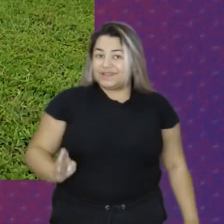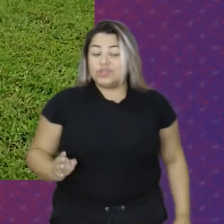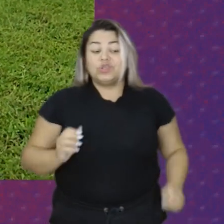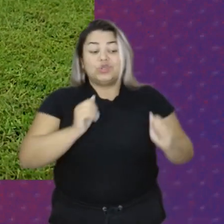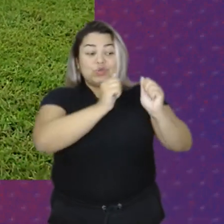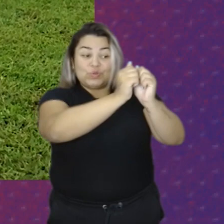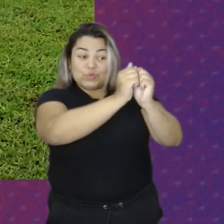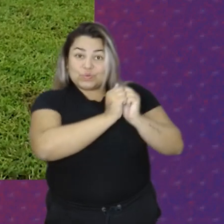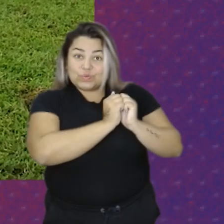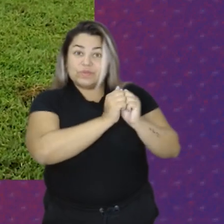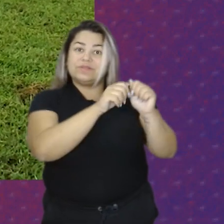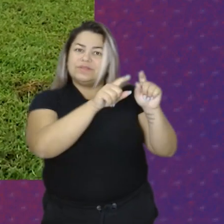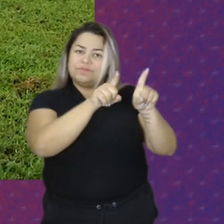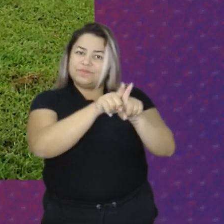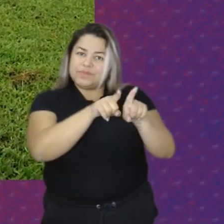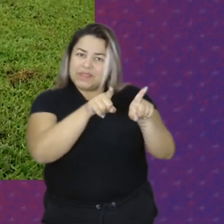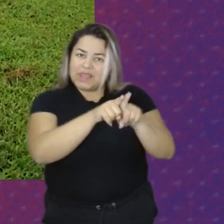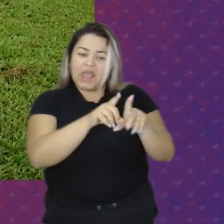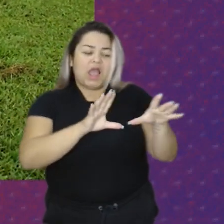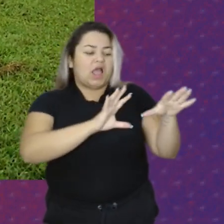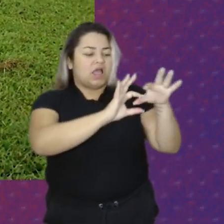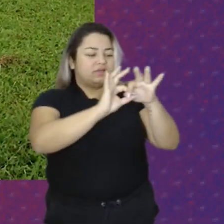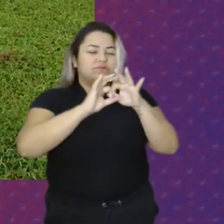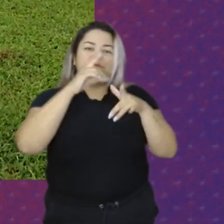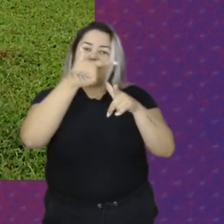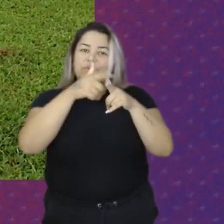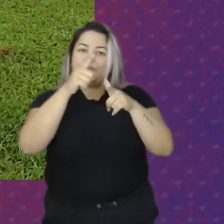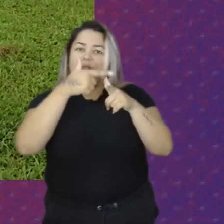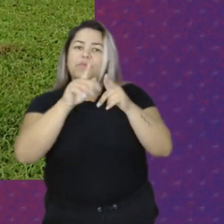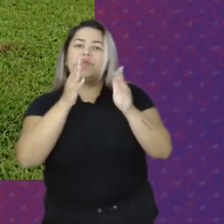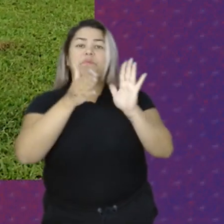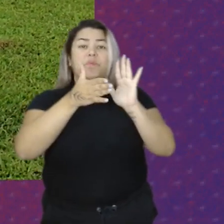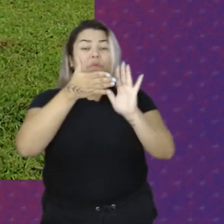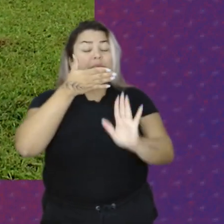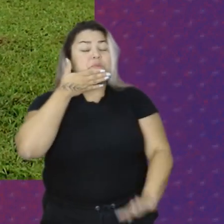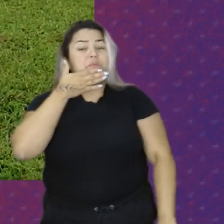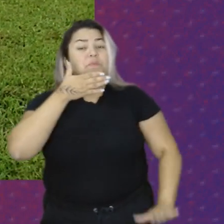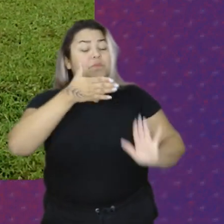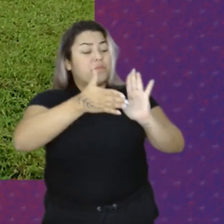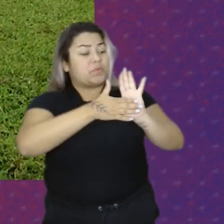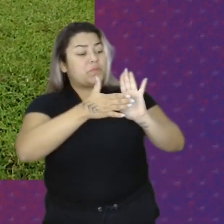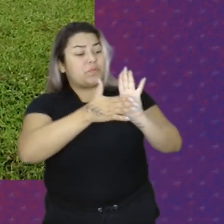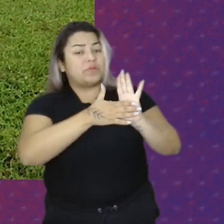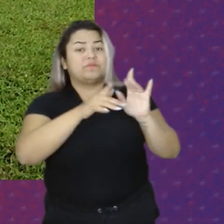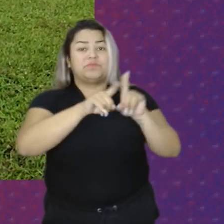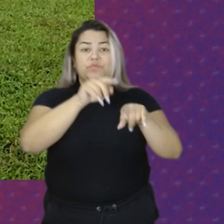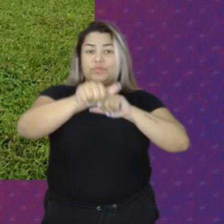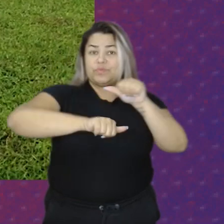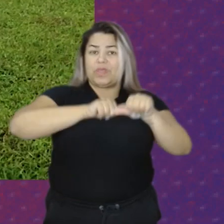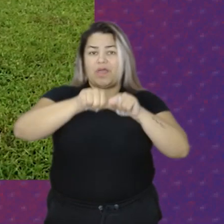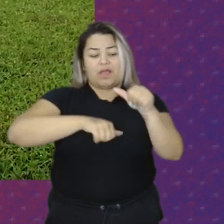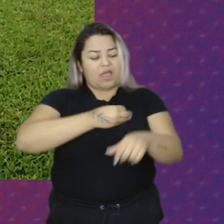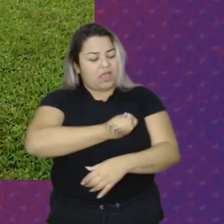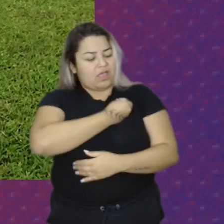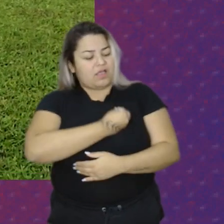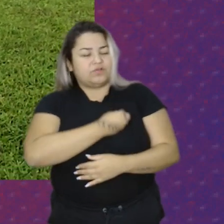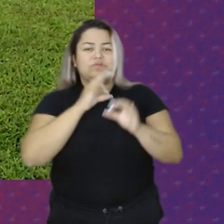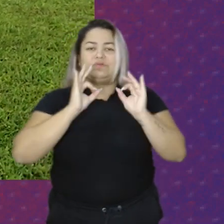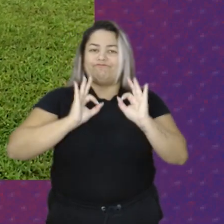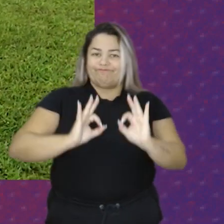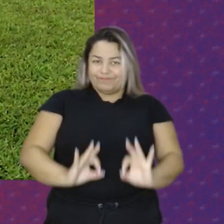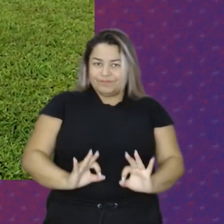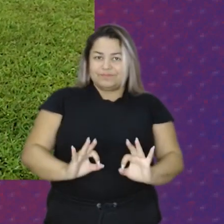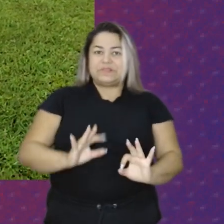juntas, traduzir os nossos problemas em propostas de mudança para uma vida digna, porque